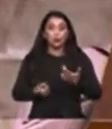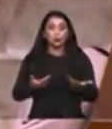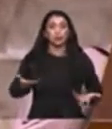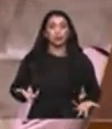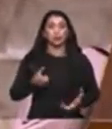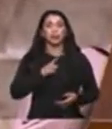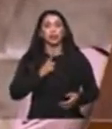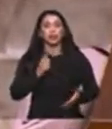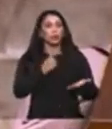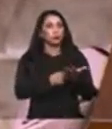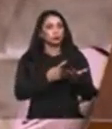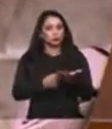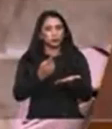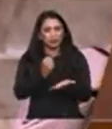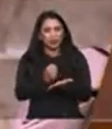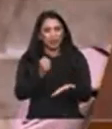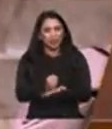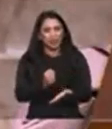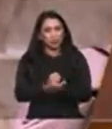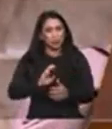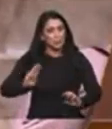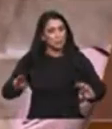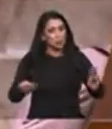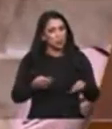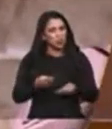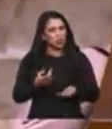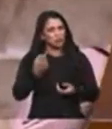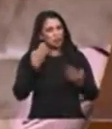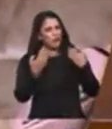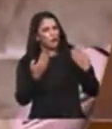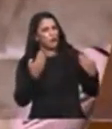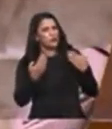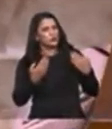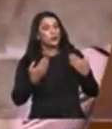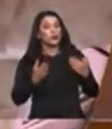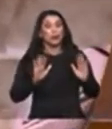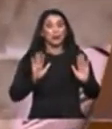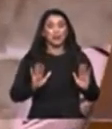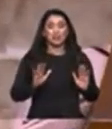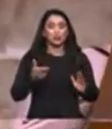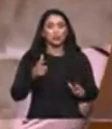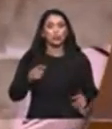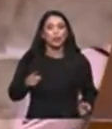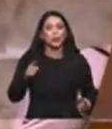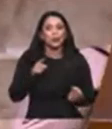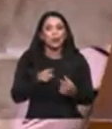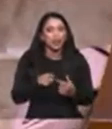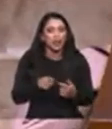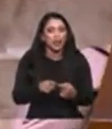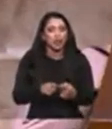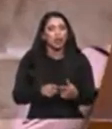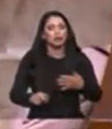de tratativas contratuais milionárias já seria circunstância duvidosa, a ausência de motivos republicanos para